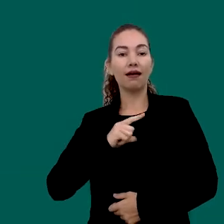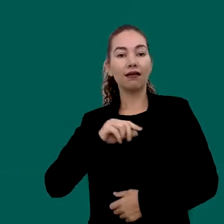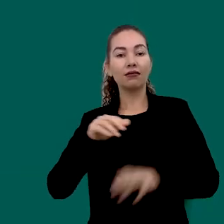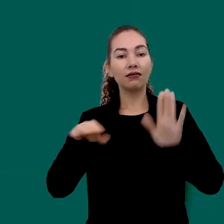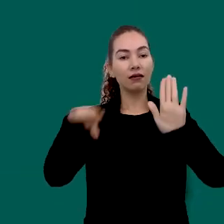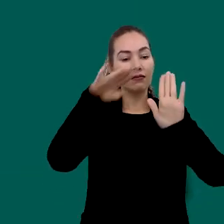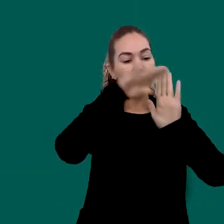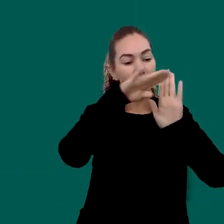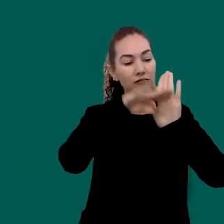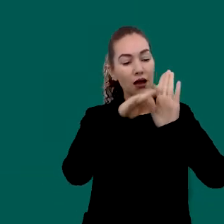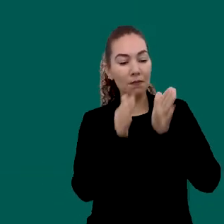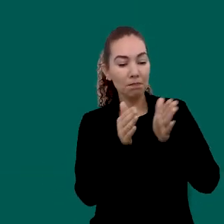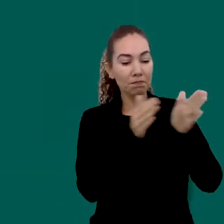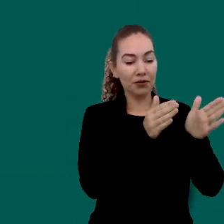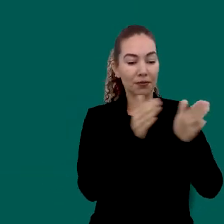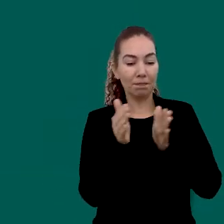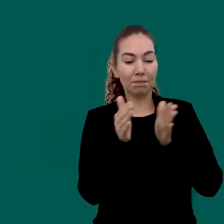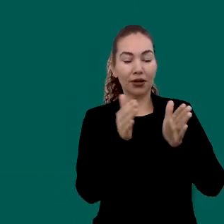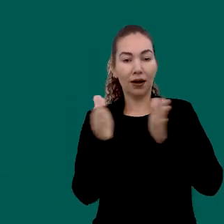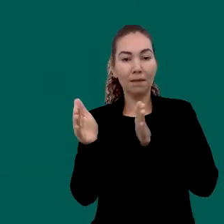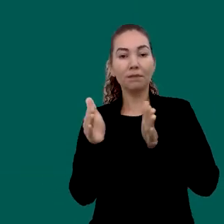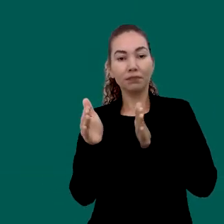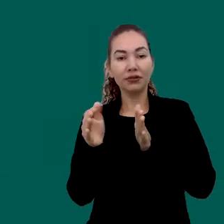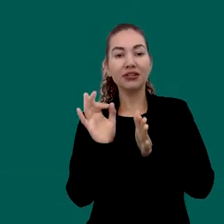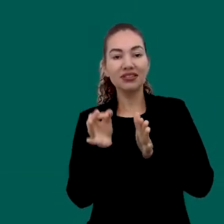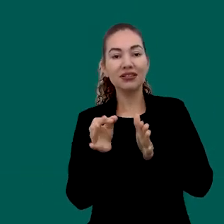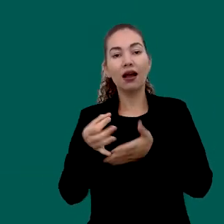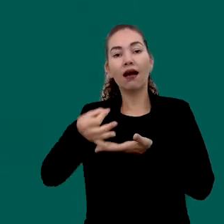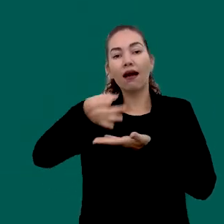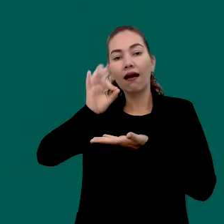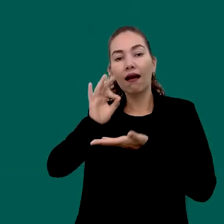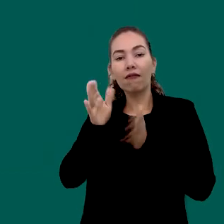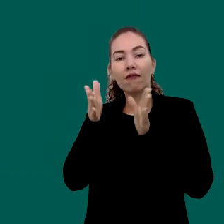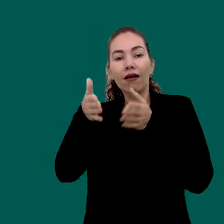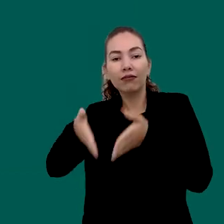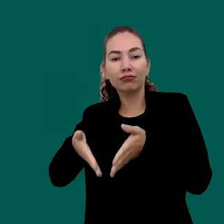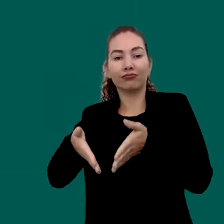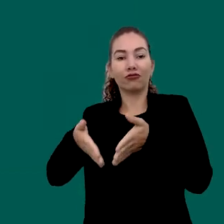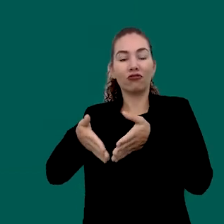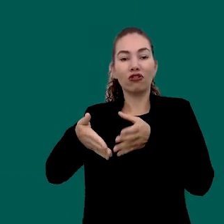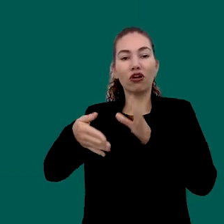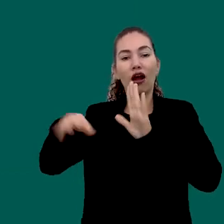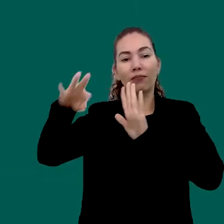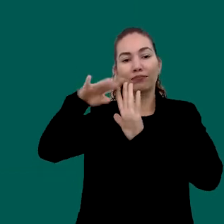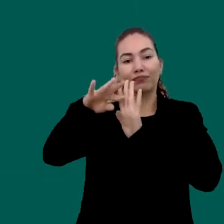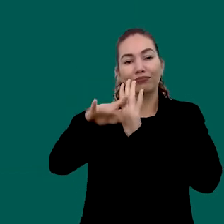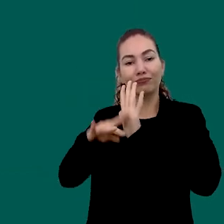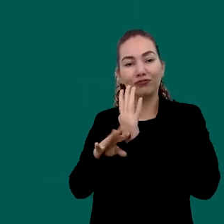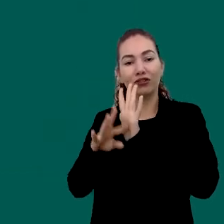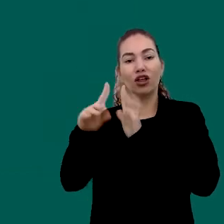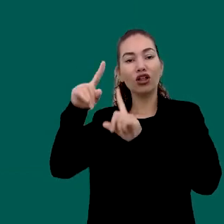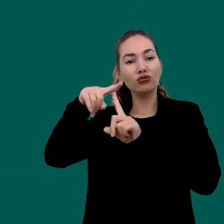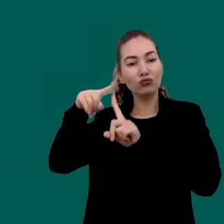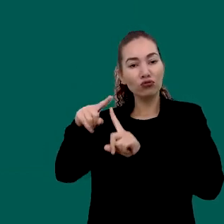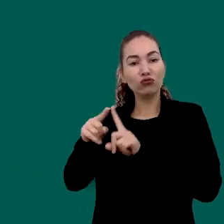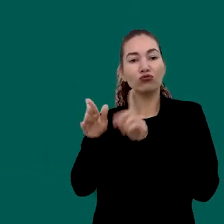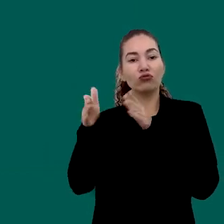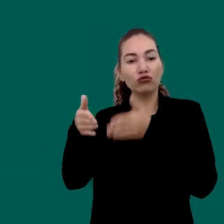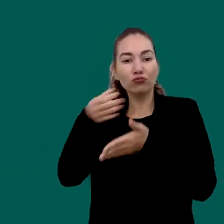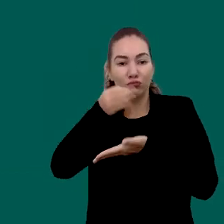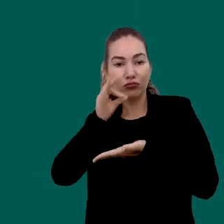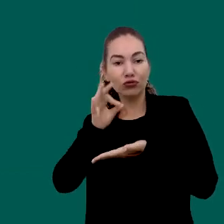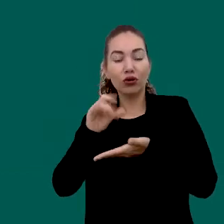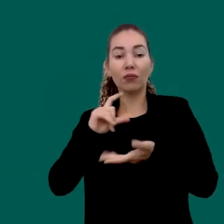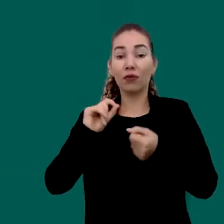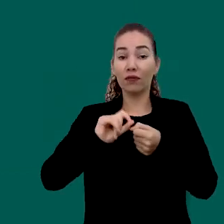dos matinais, dividir ela certinho em café, dentro dos cafés, dividir ela para cápsulas, a vácuo, fazer toda essa